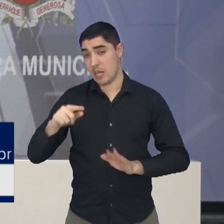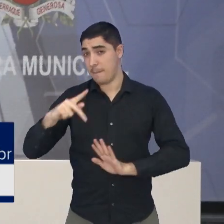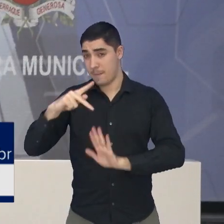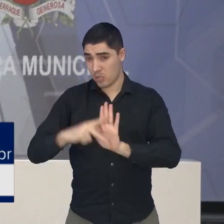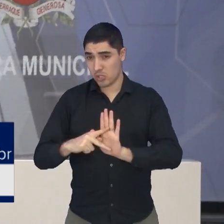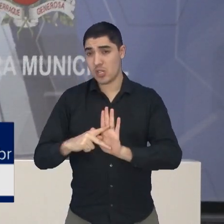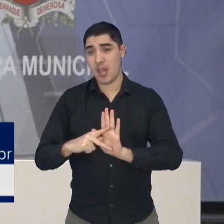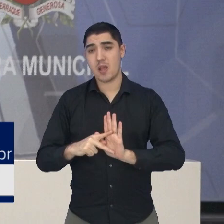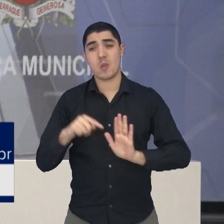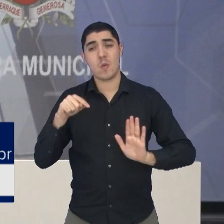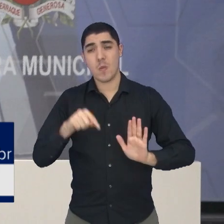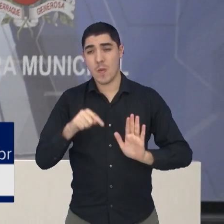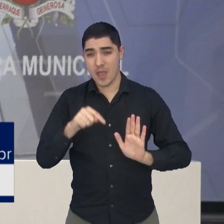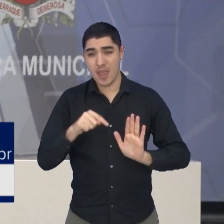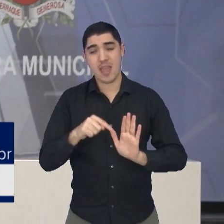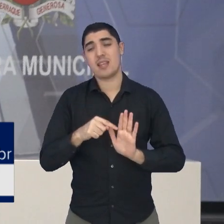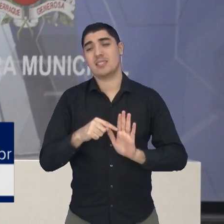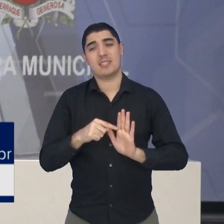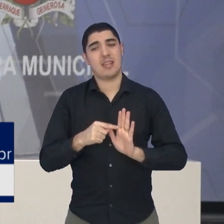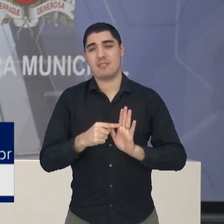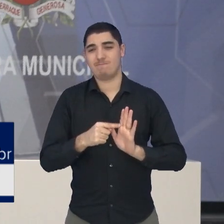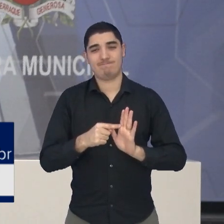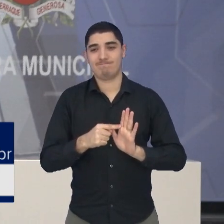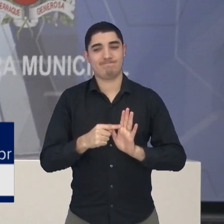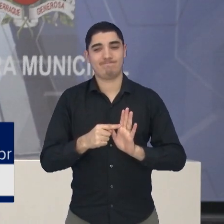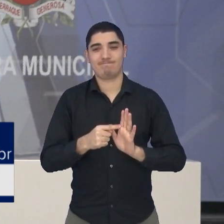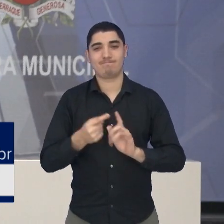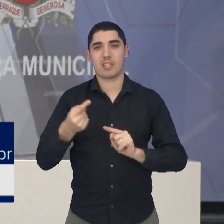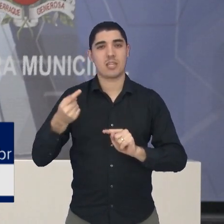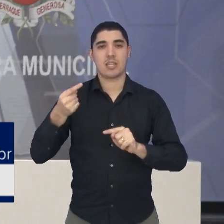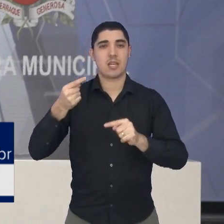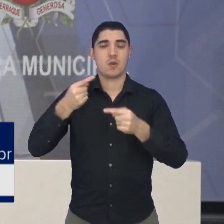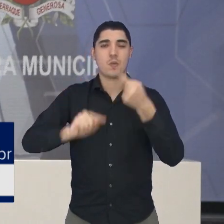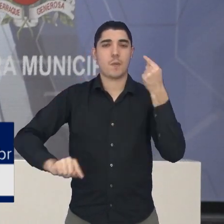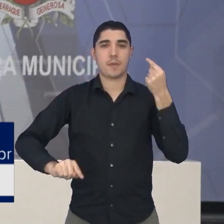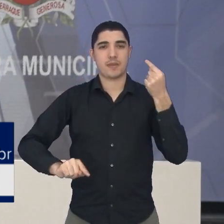parecer amplamente contrário do jurídico dessa casa.